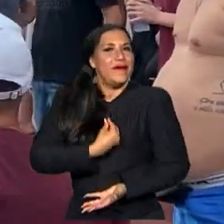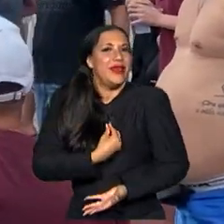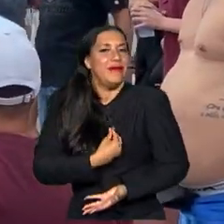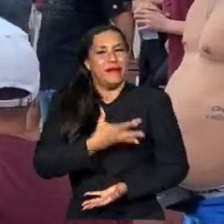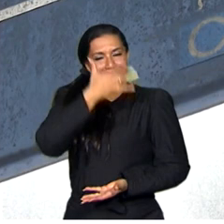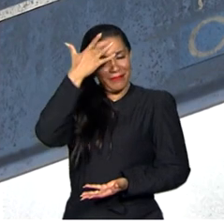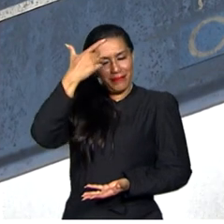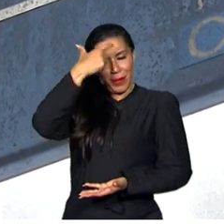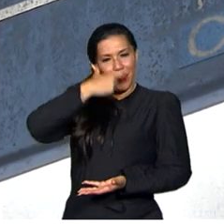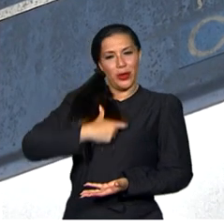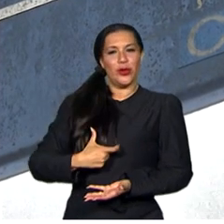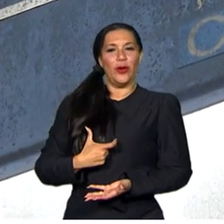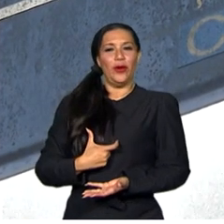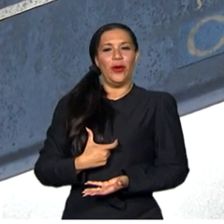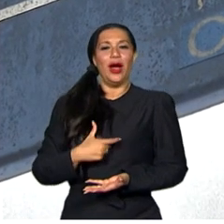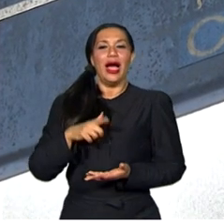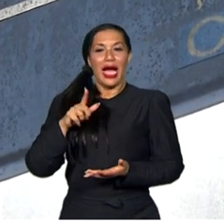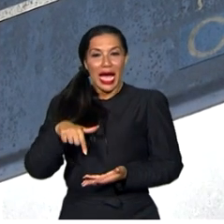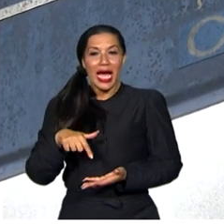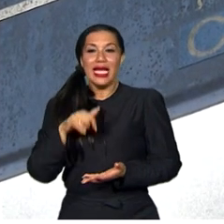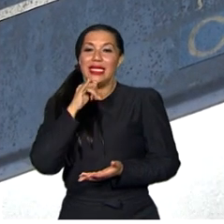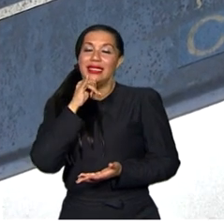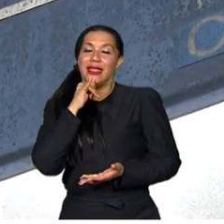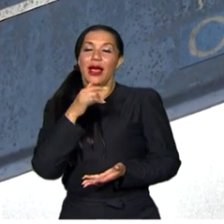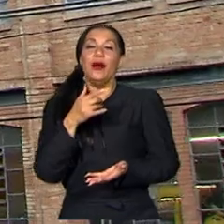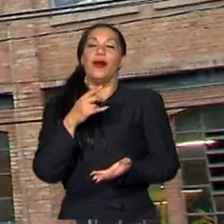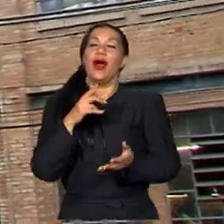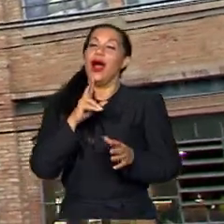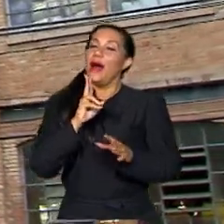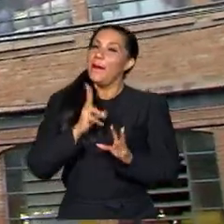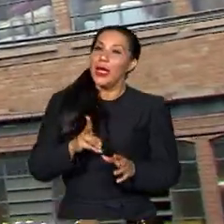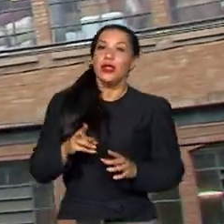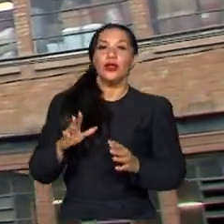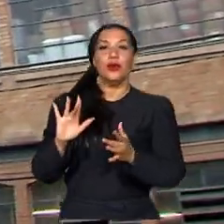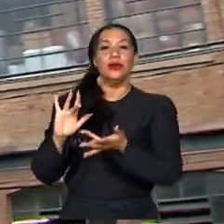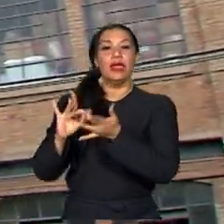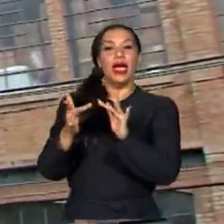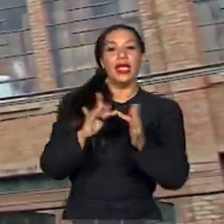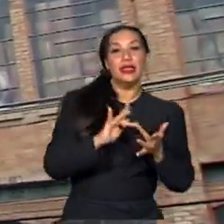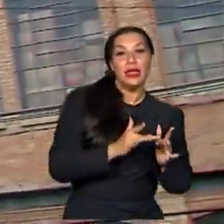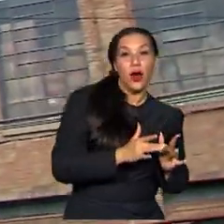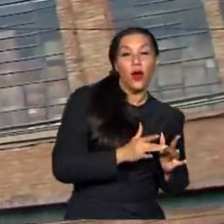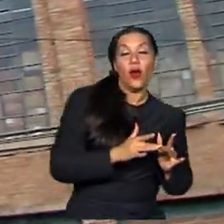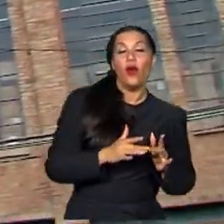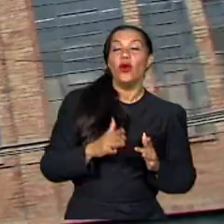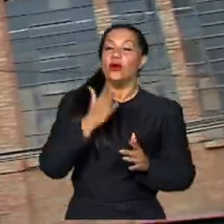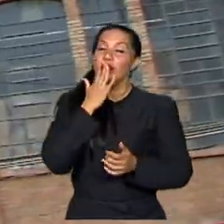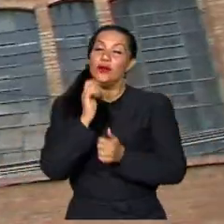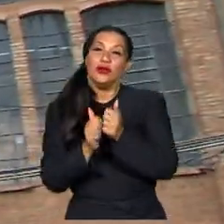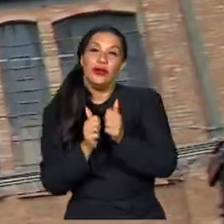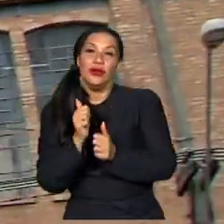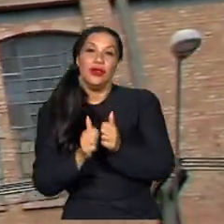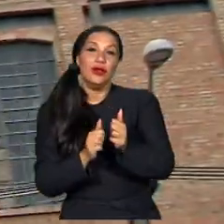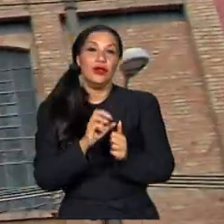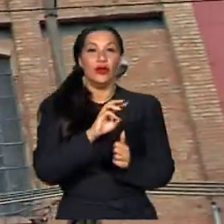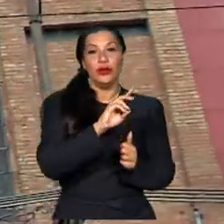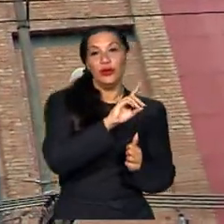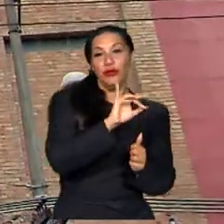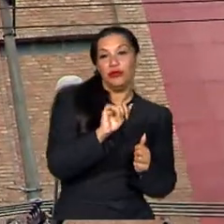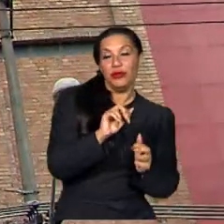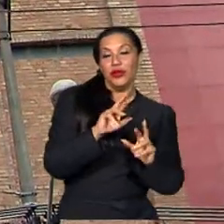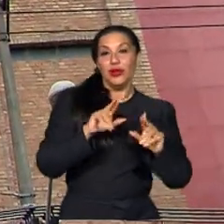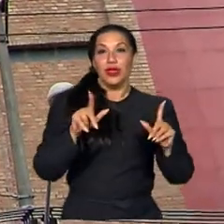essa pessoa. E isso vai funcionar da mesma maneira na relação com os clubes. E as datas vão ser variadas, porque